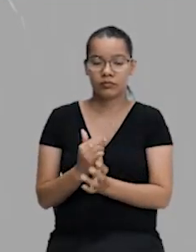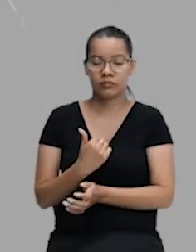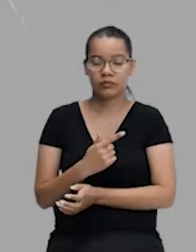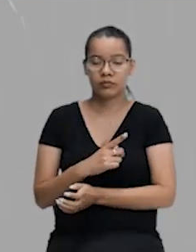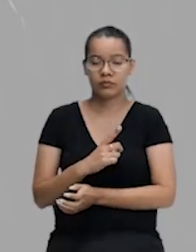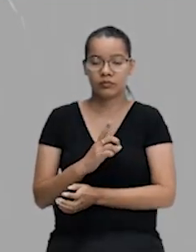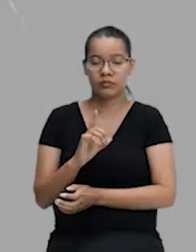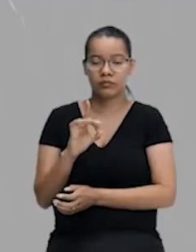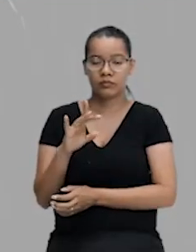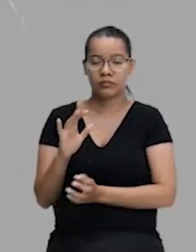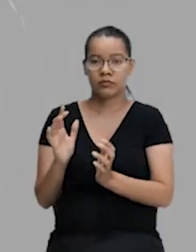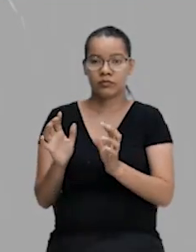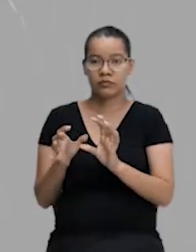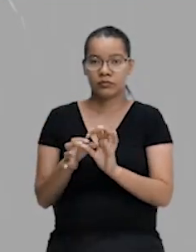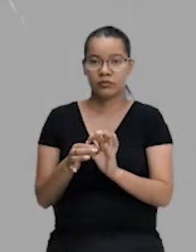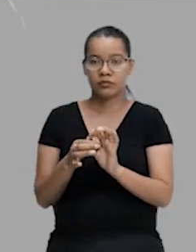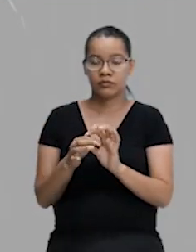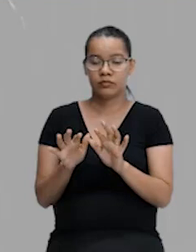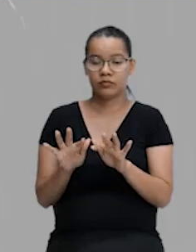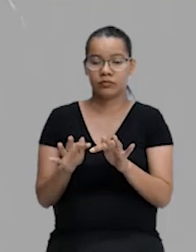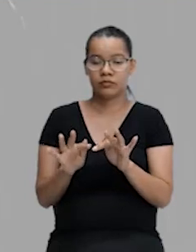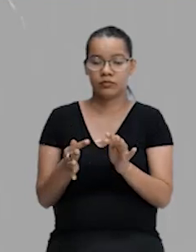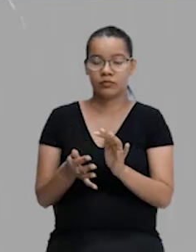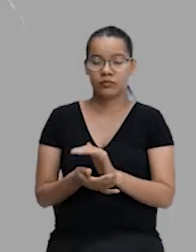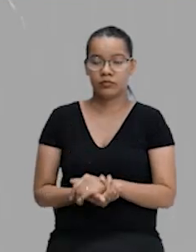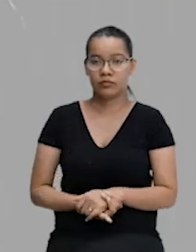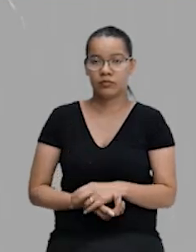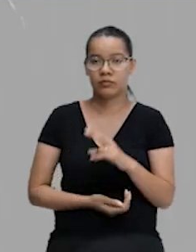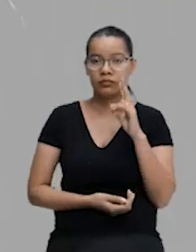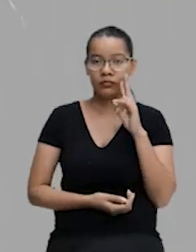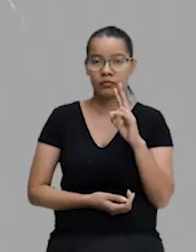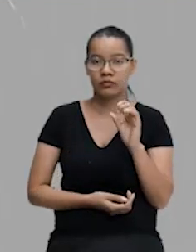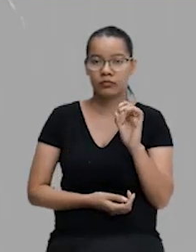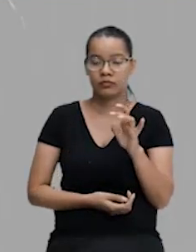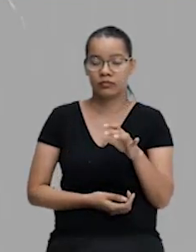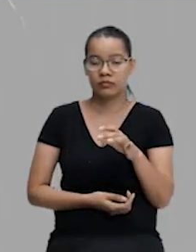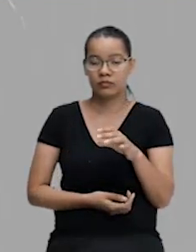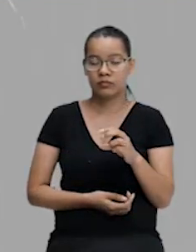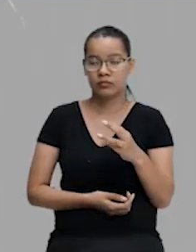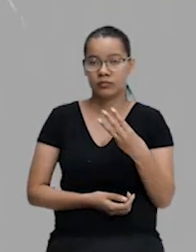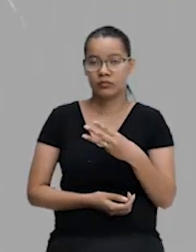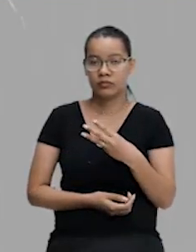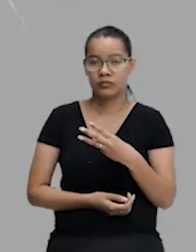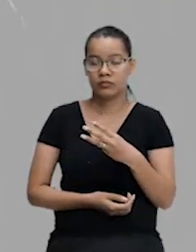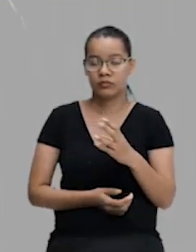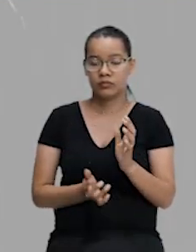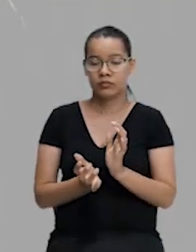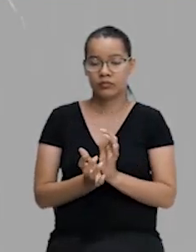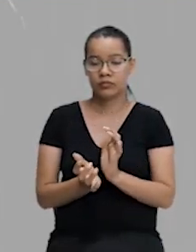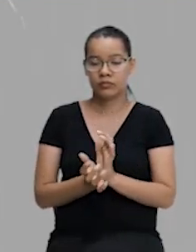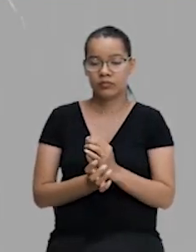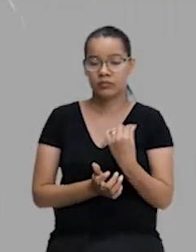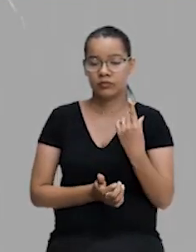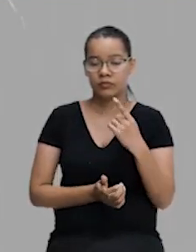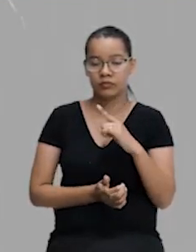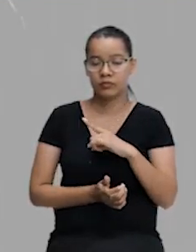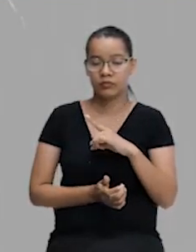ligações simples, então, saturados. Observando, ó, o terceiro grupo, nós temos aqui